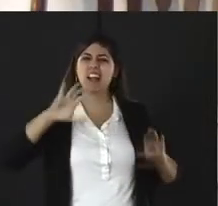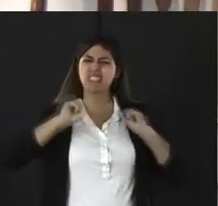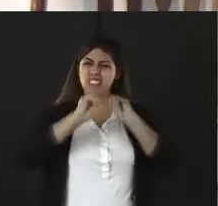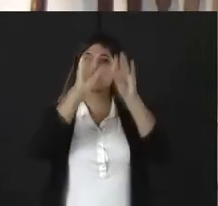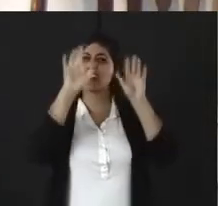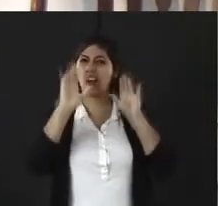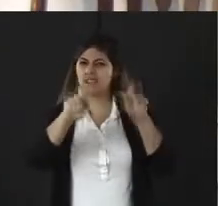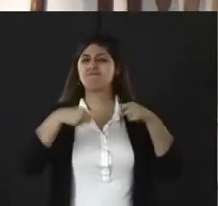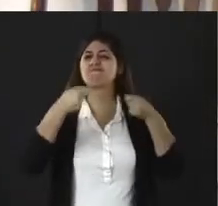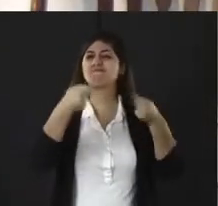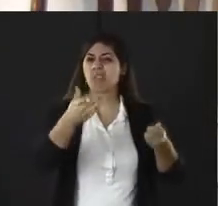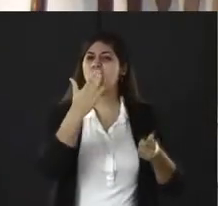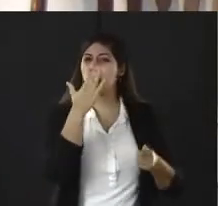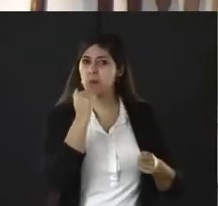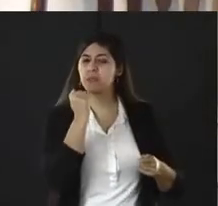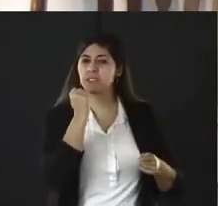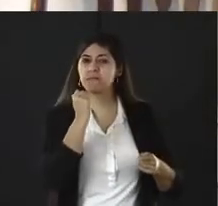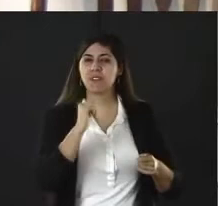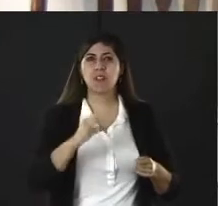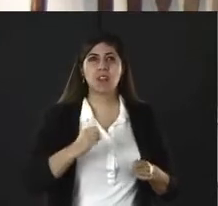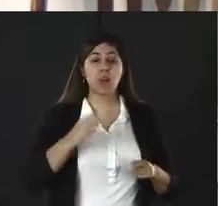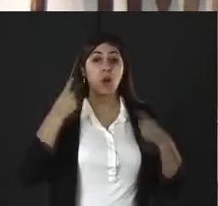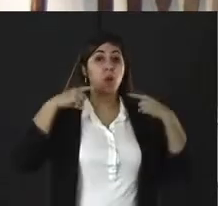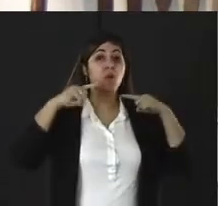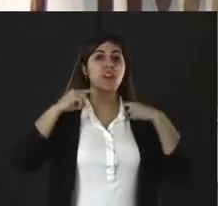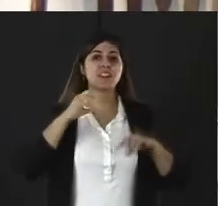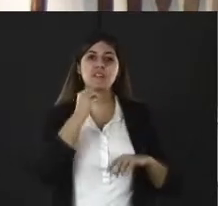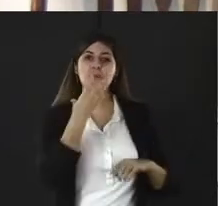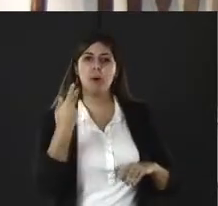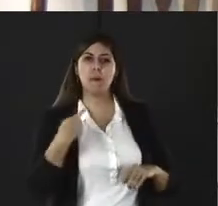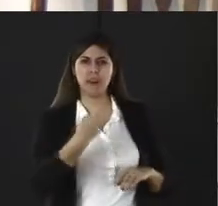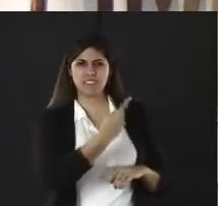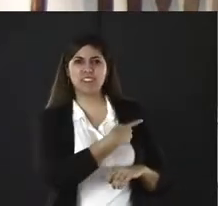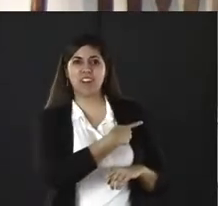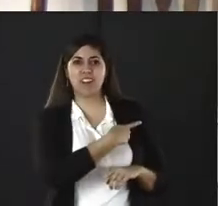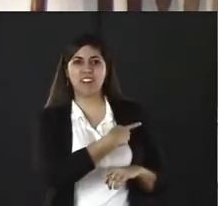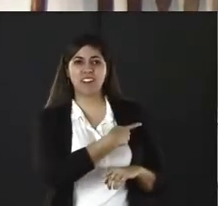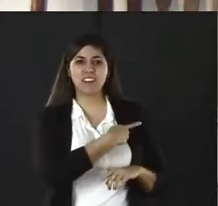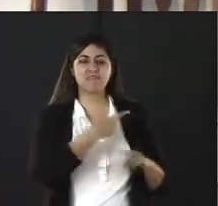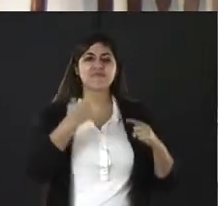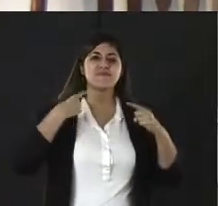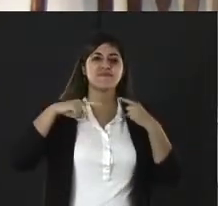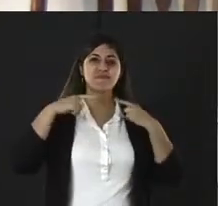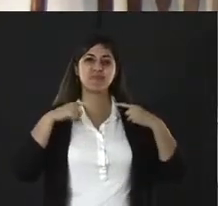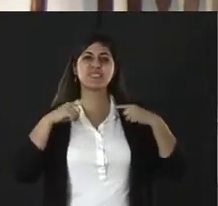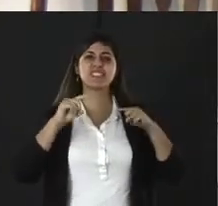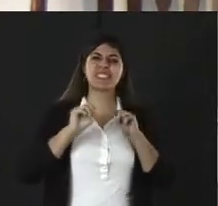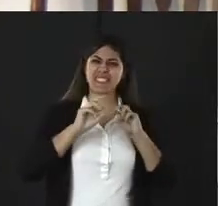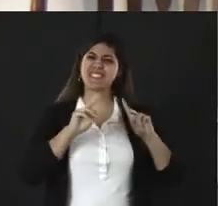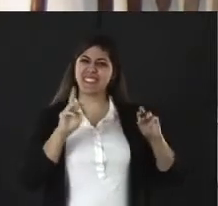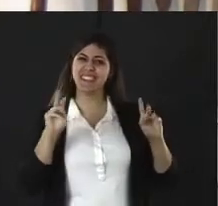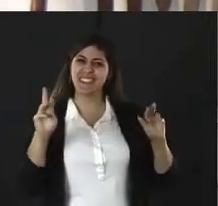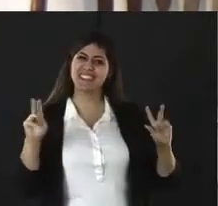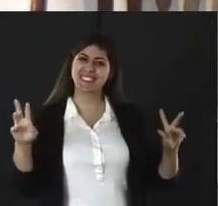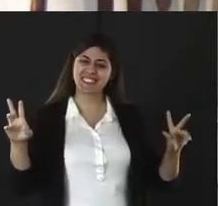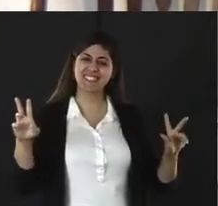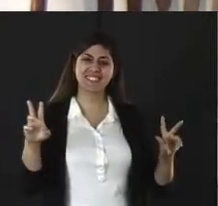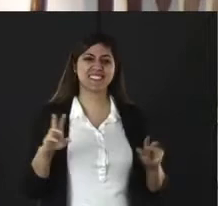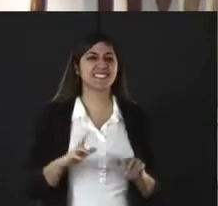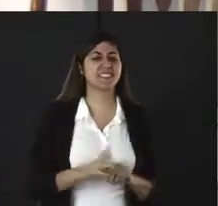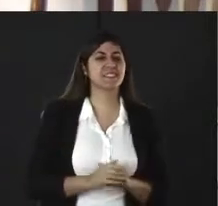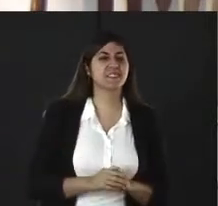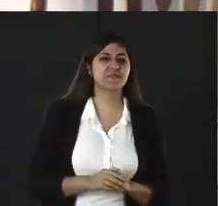fome o hino o bom pastor inclusive com detalhe da mudança do ritmo ali né muda o ritmo na